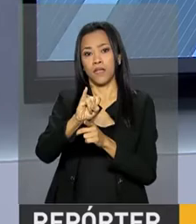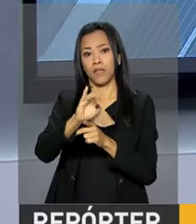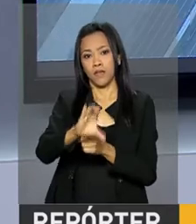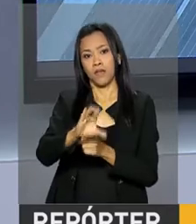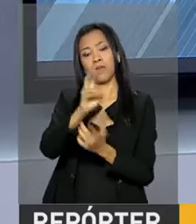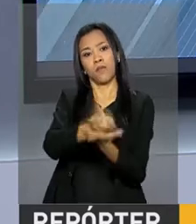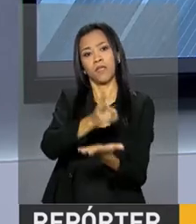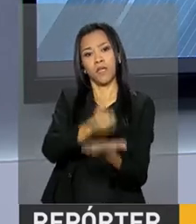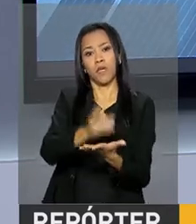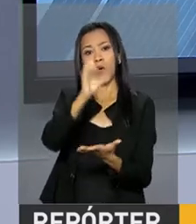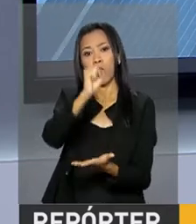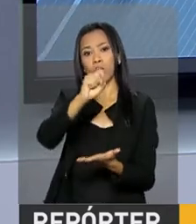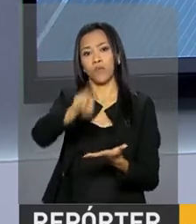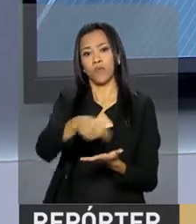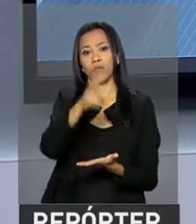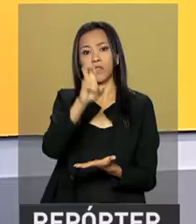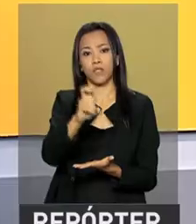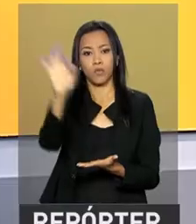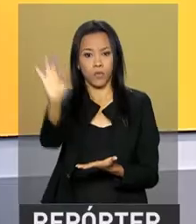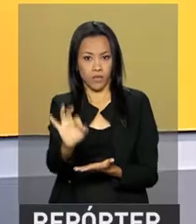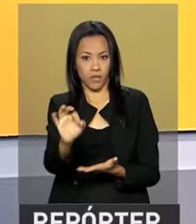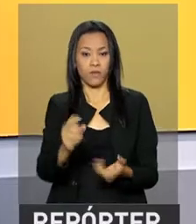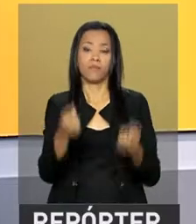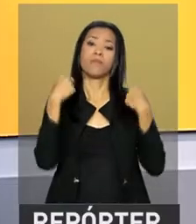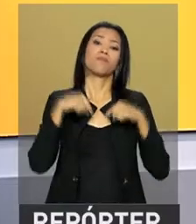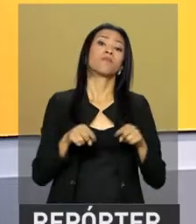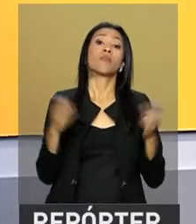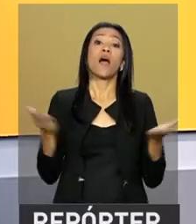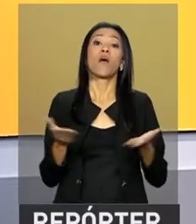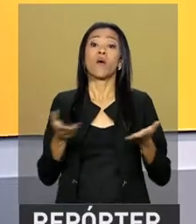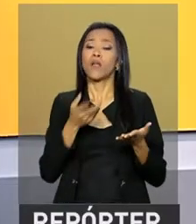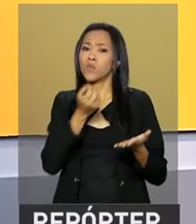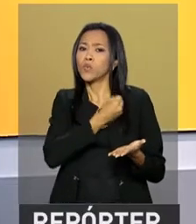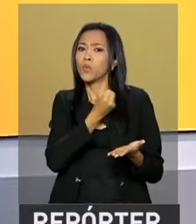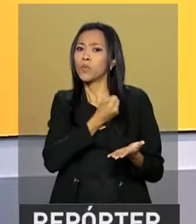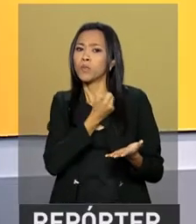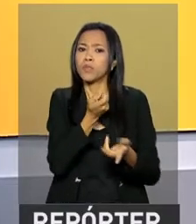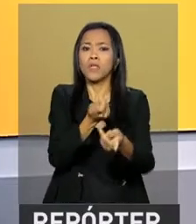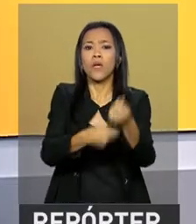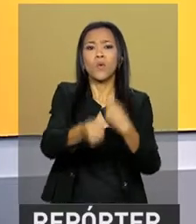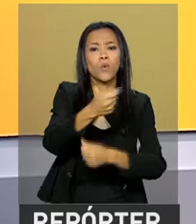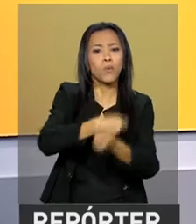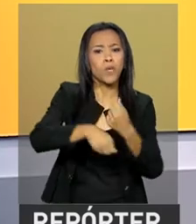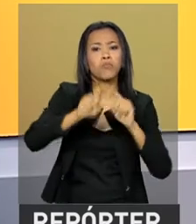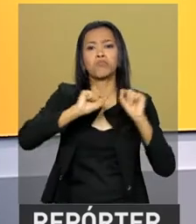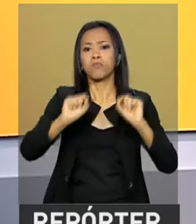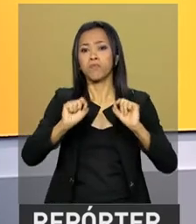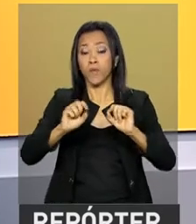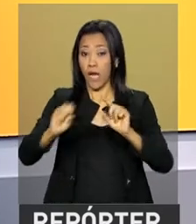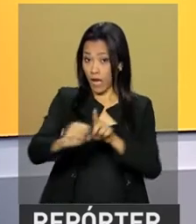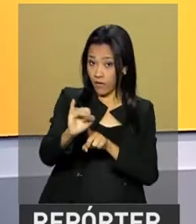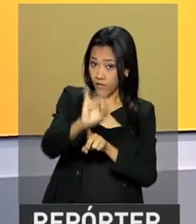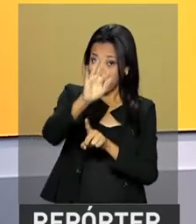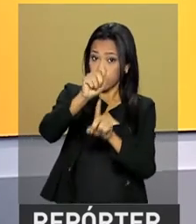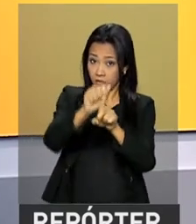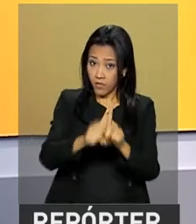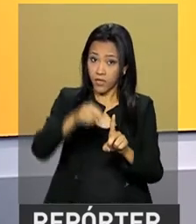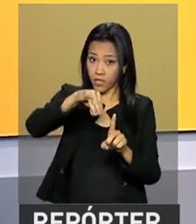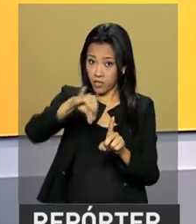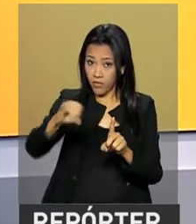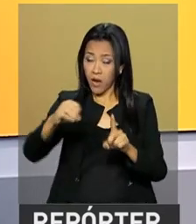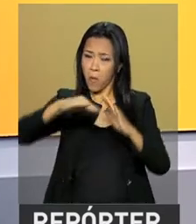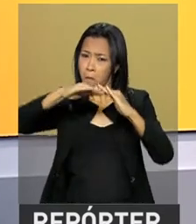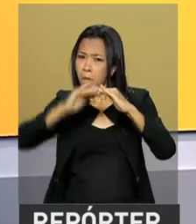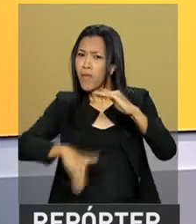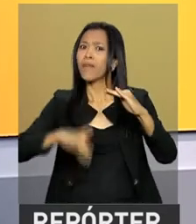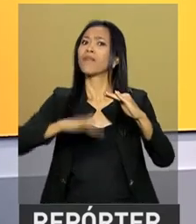em 8,5%. E por falar em números da economia, a inflação em maio registrou o menor